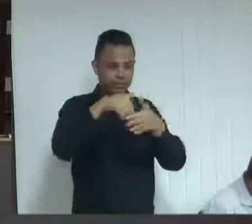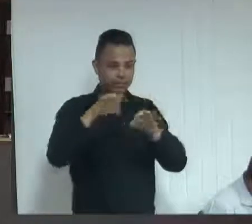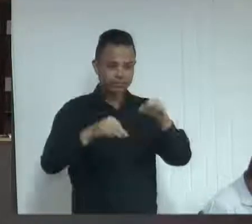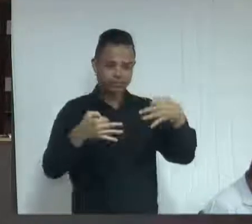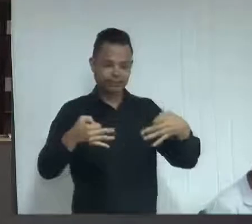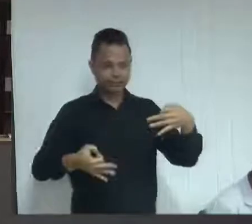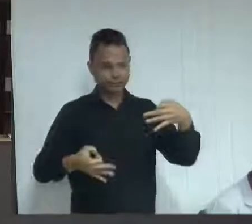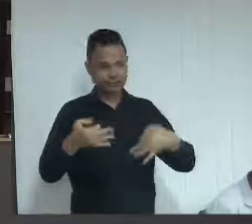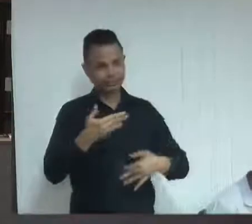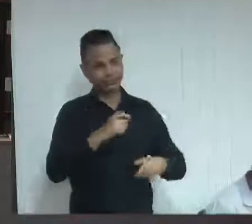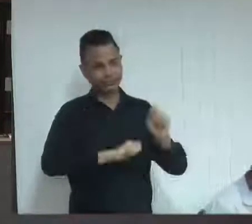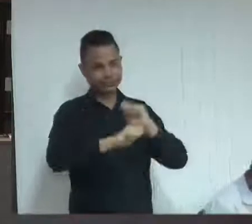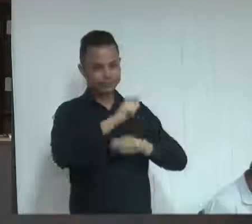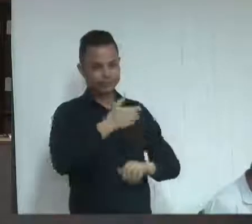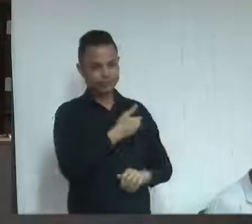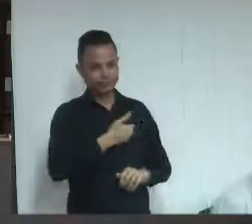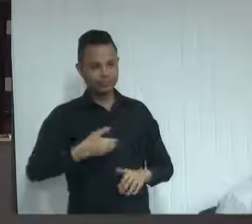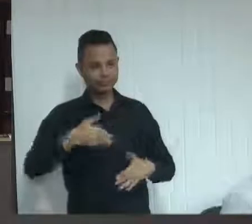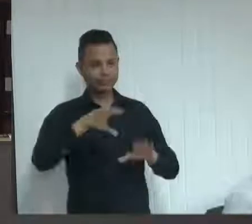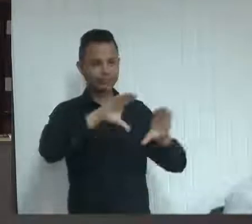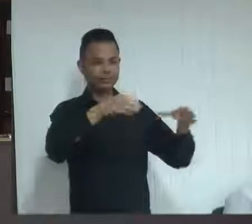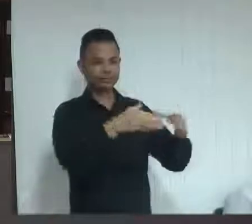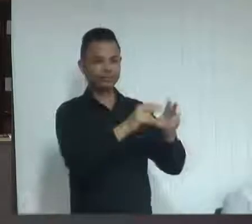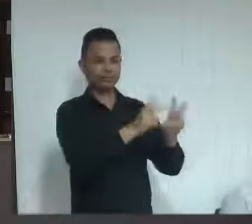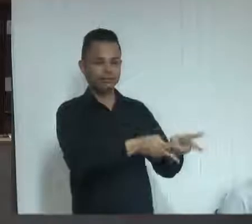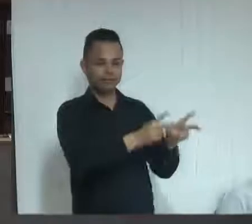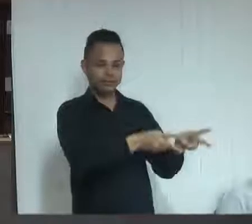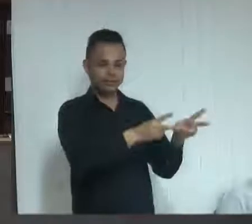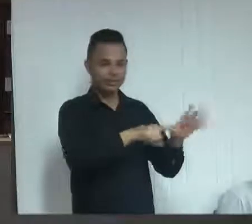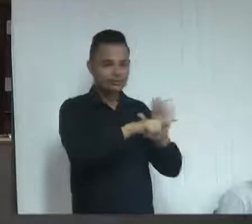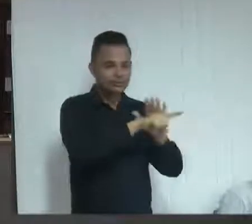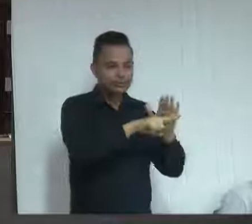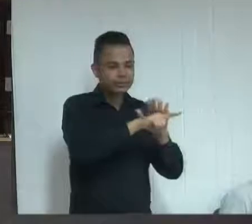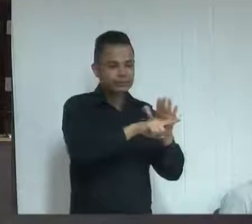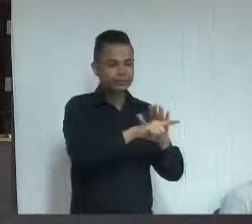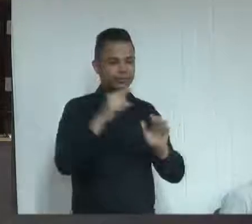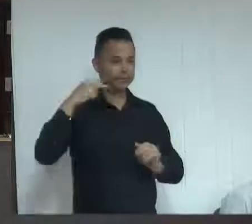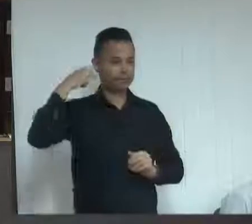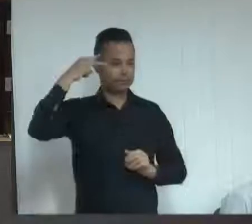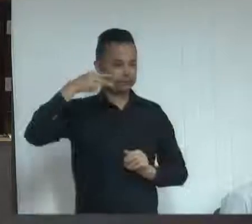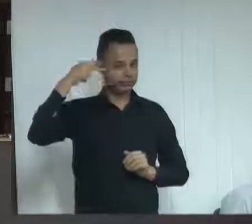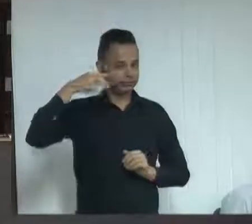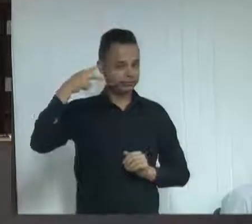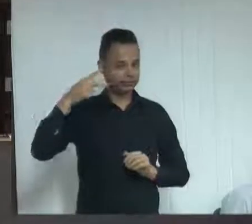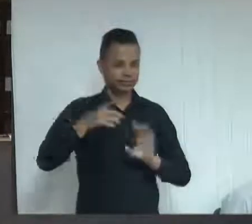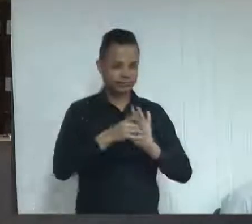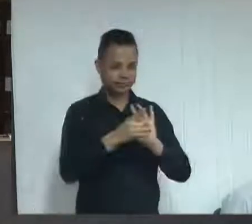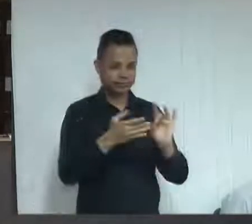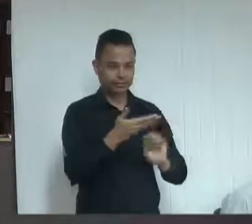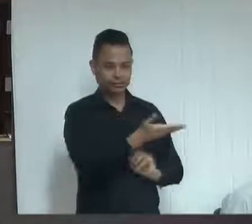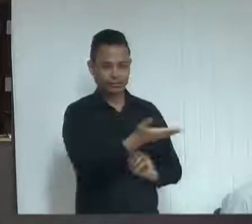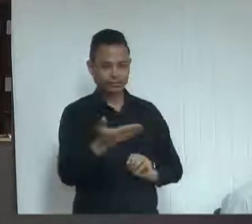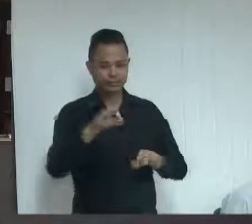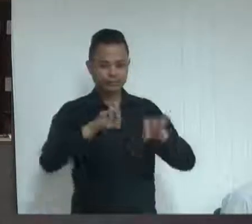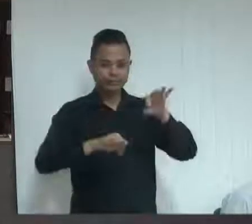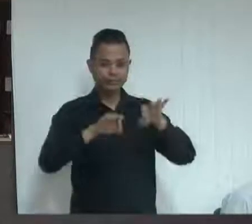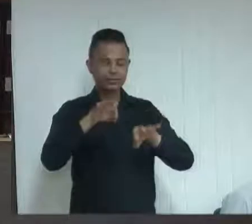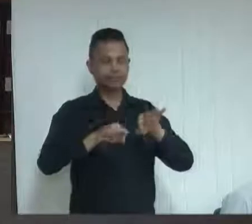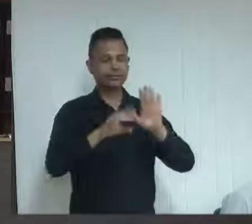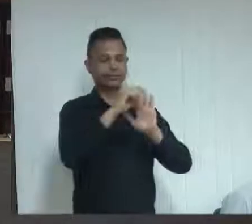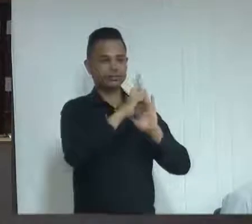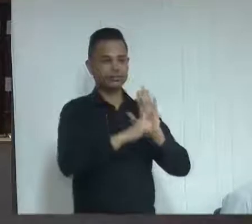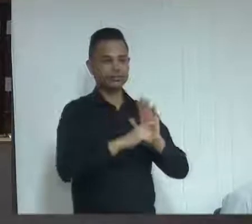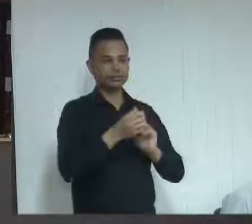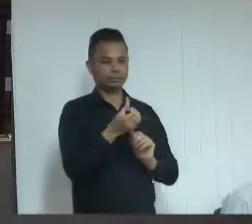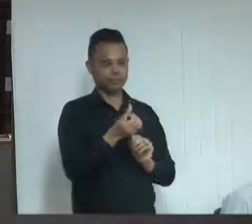Jurídica, Diretoria de Assuntos Jurídicos e das Comissões Permanentes. Avulso com os senhores vereadores. Projeto de Decreto Legislativo